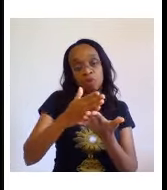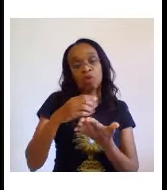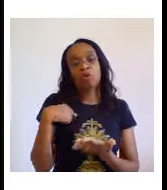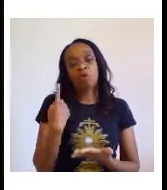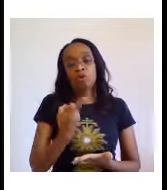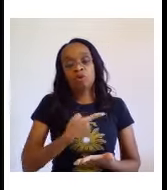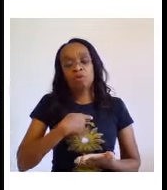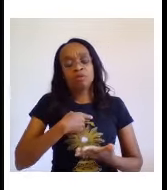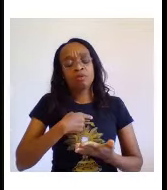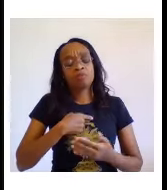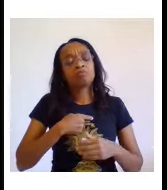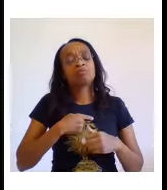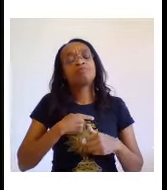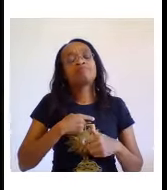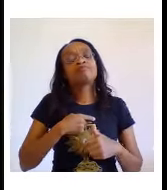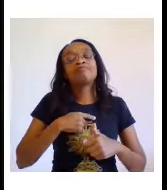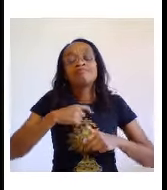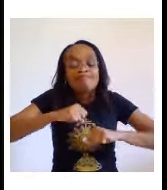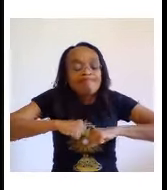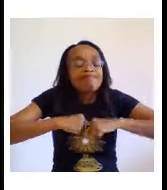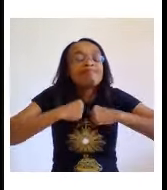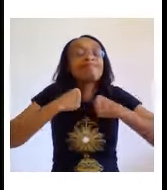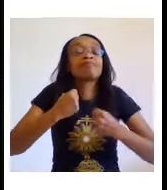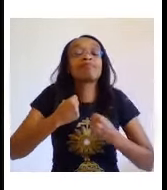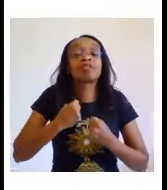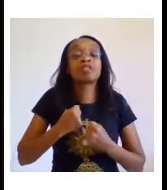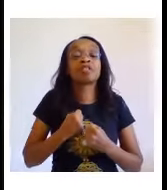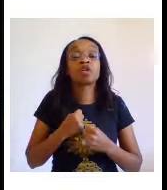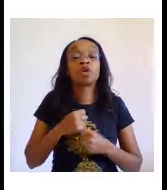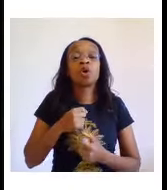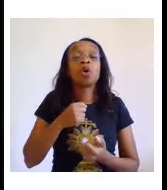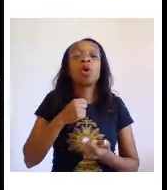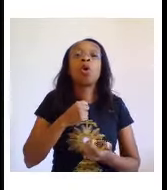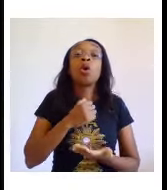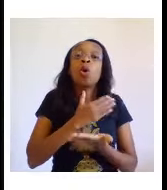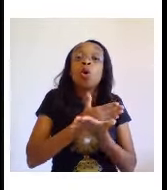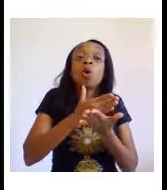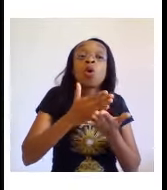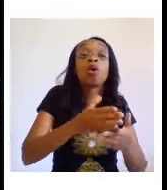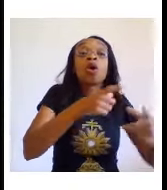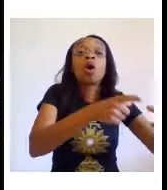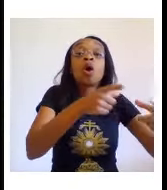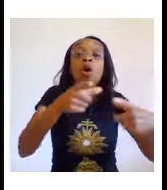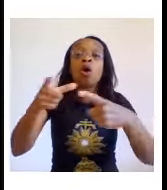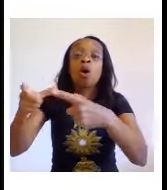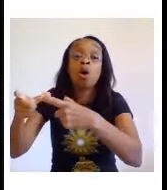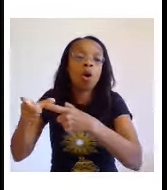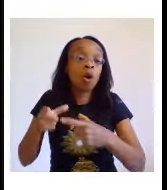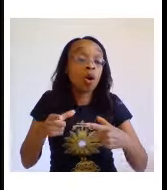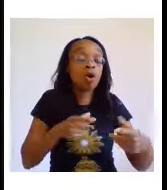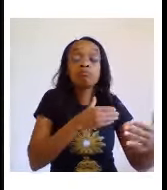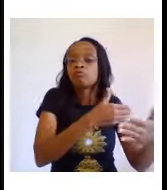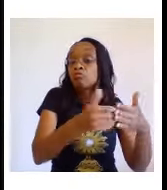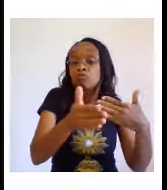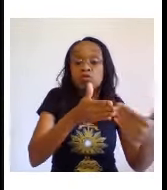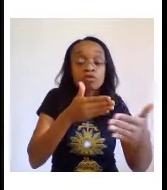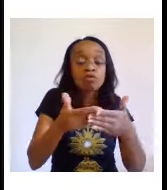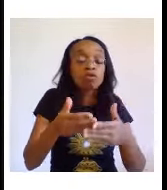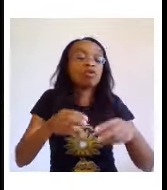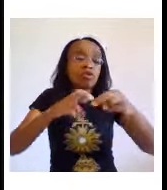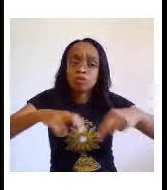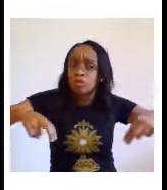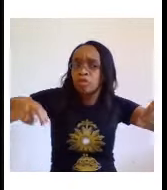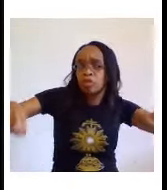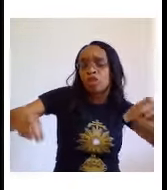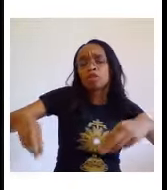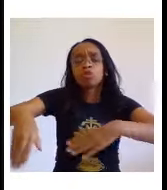esse desafio, né? Começar onde a gente estiver, de novo, no almoço de